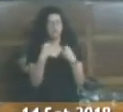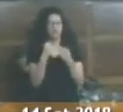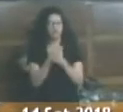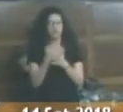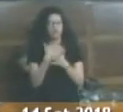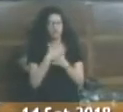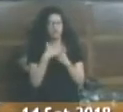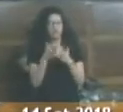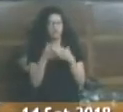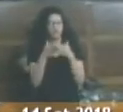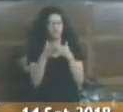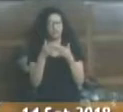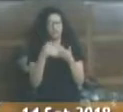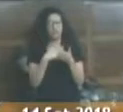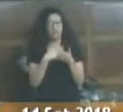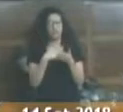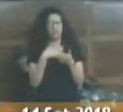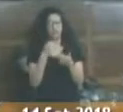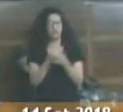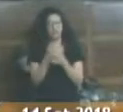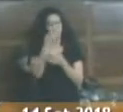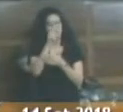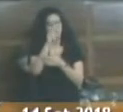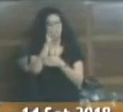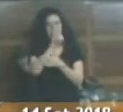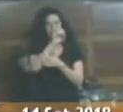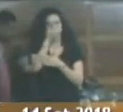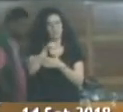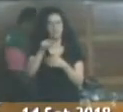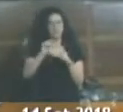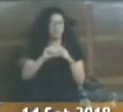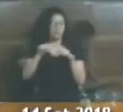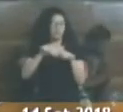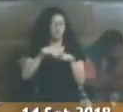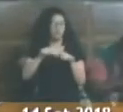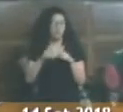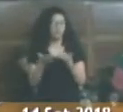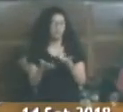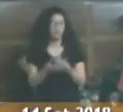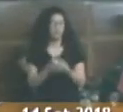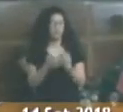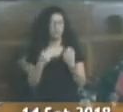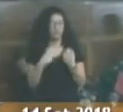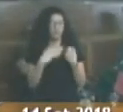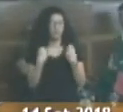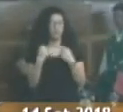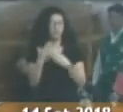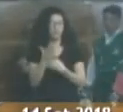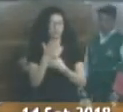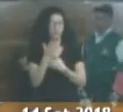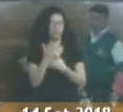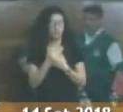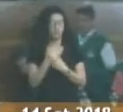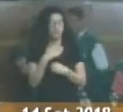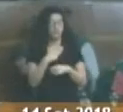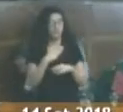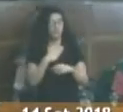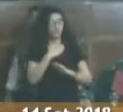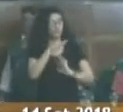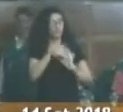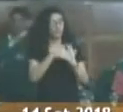barquinho que eu comprei 50 vezes para fazer trabalho. Pô, é brincadeira, eu preciso de ajuda, gente. Eu e a